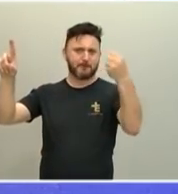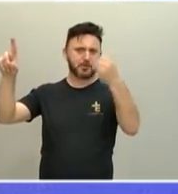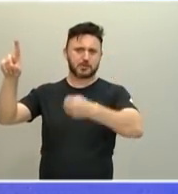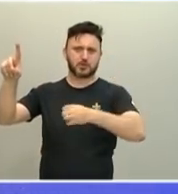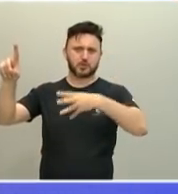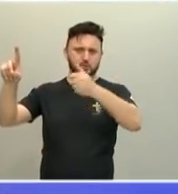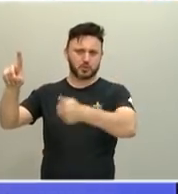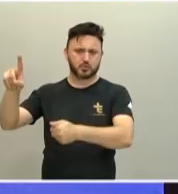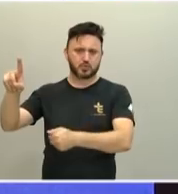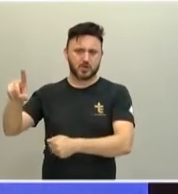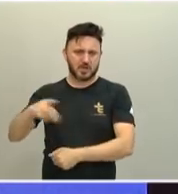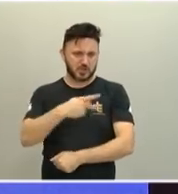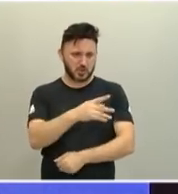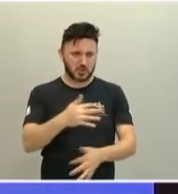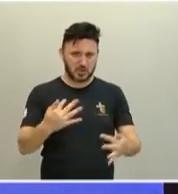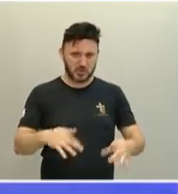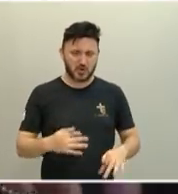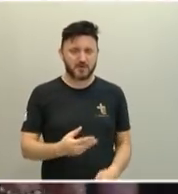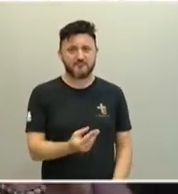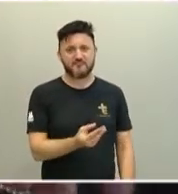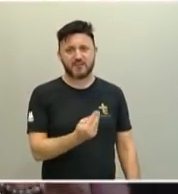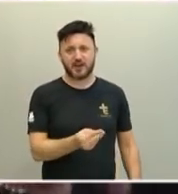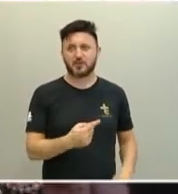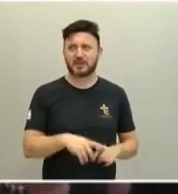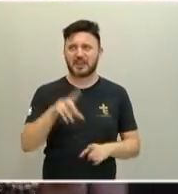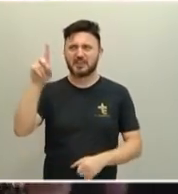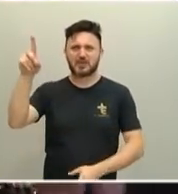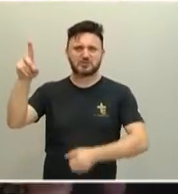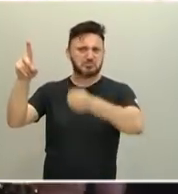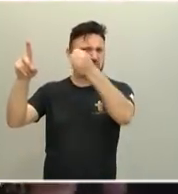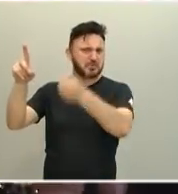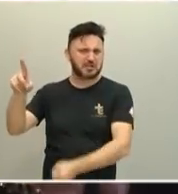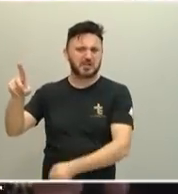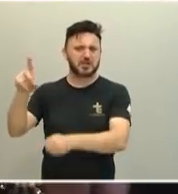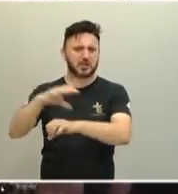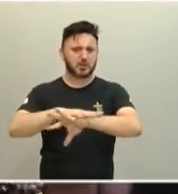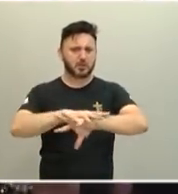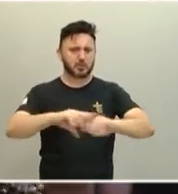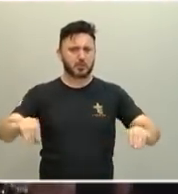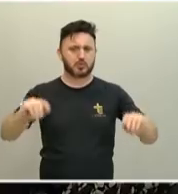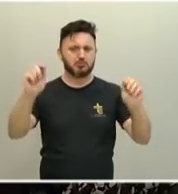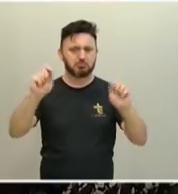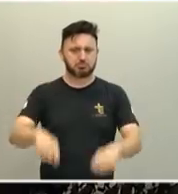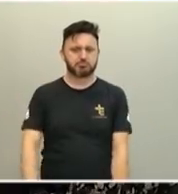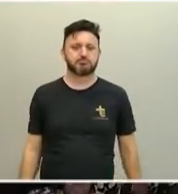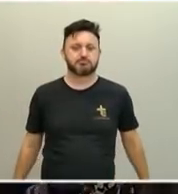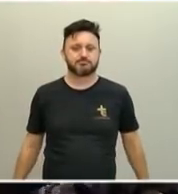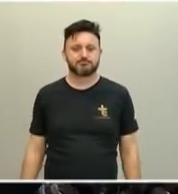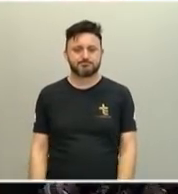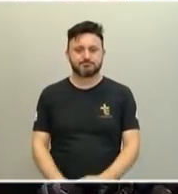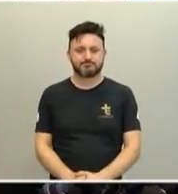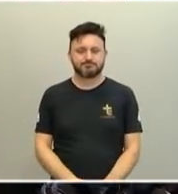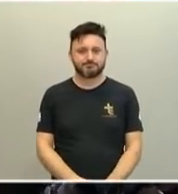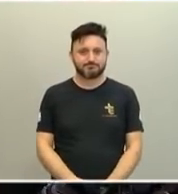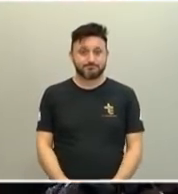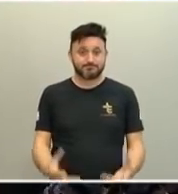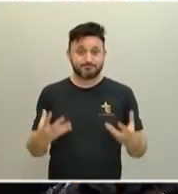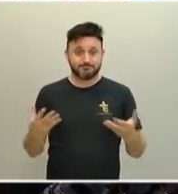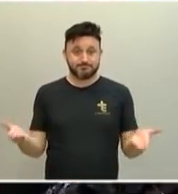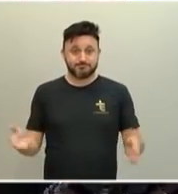que você possa estar passando. Ele é muito maior do que qualquer problema que você está vivendo. Eu quero nessa